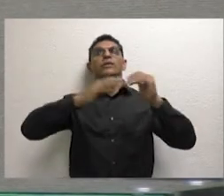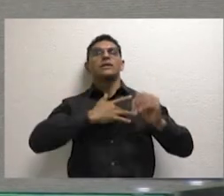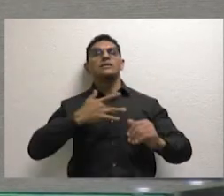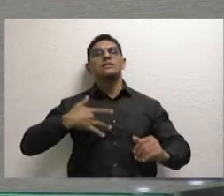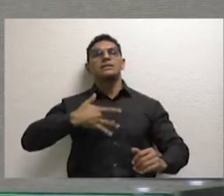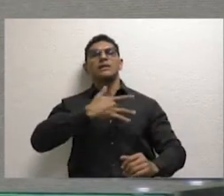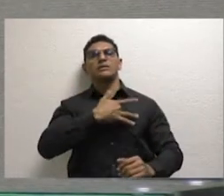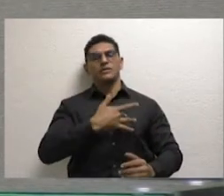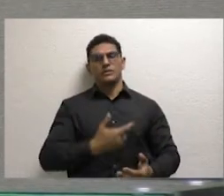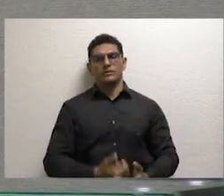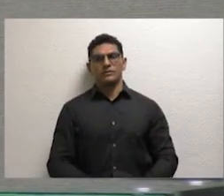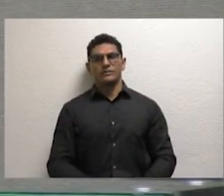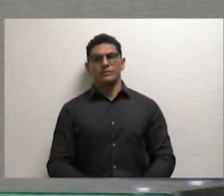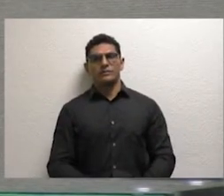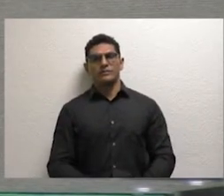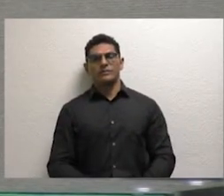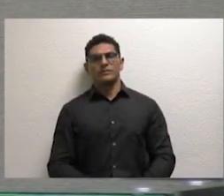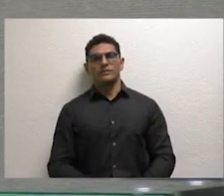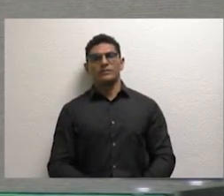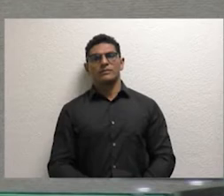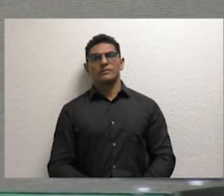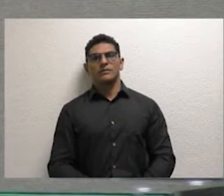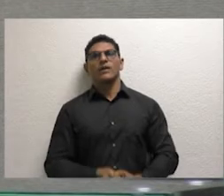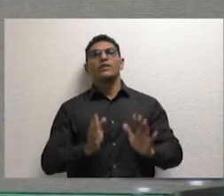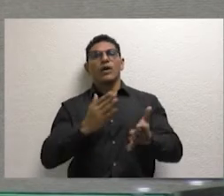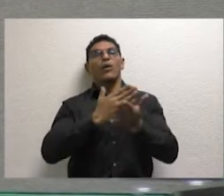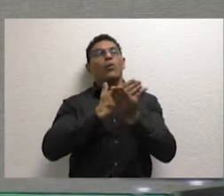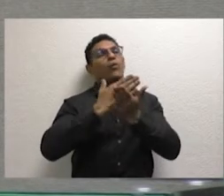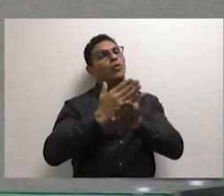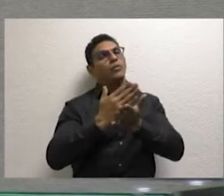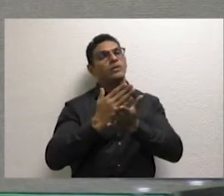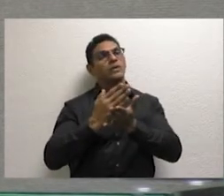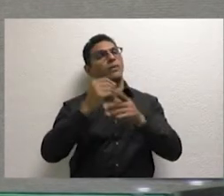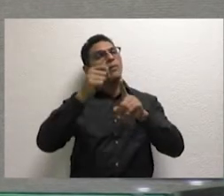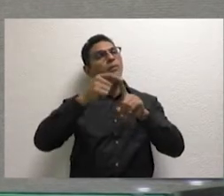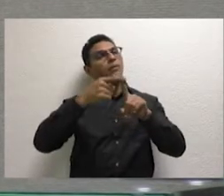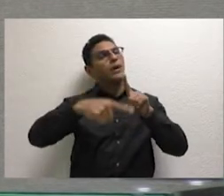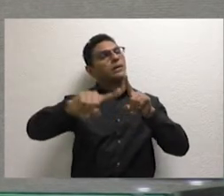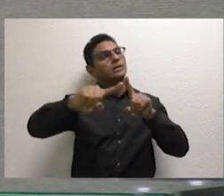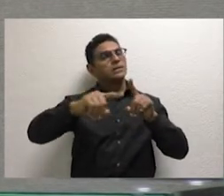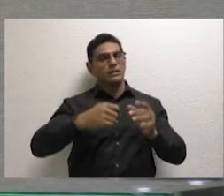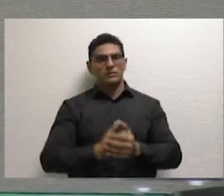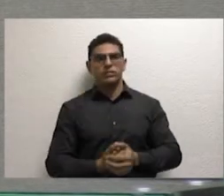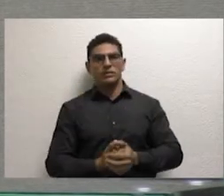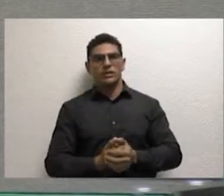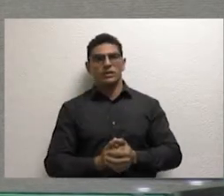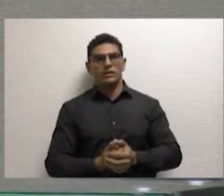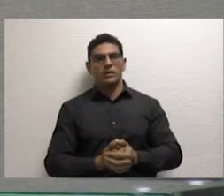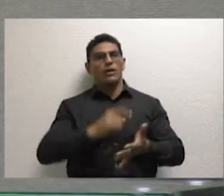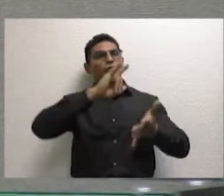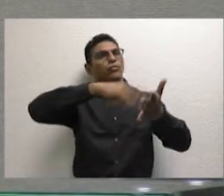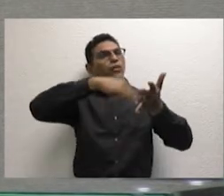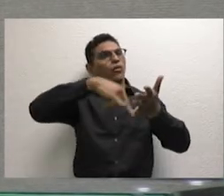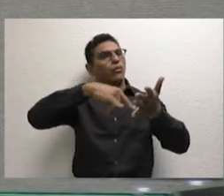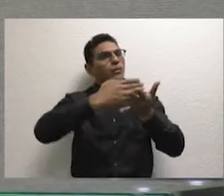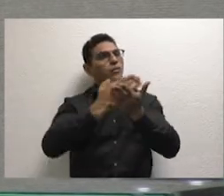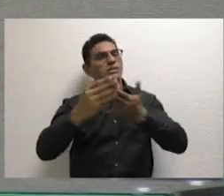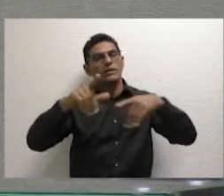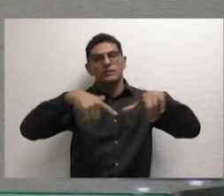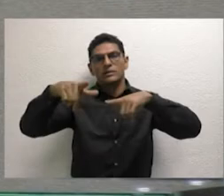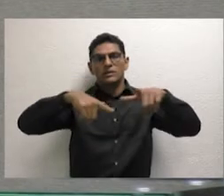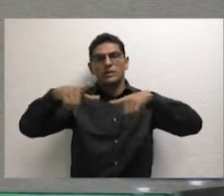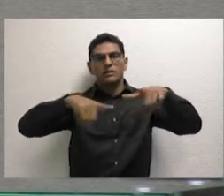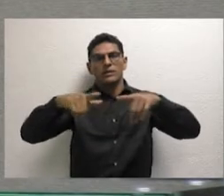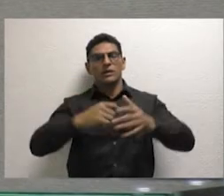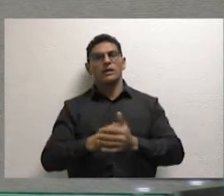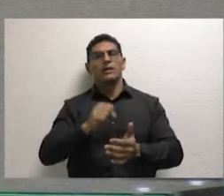serão já começarão para a semana entregar os seus documentos para trabalhar na sede